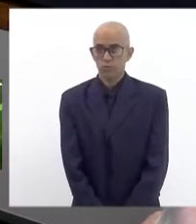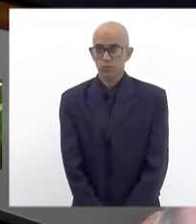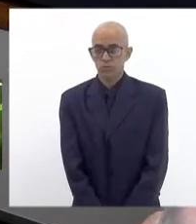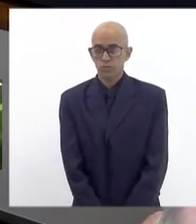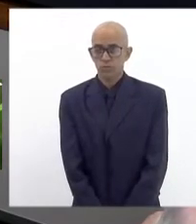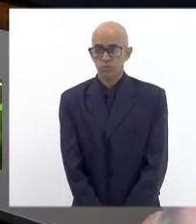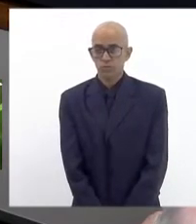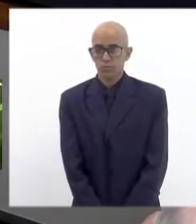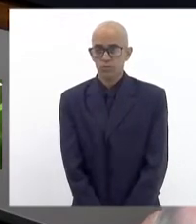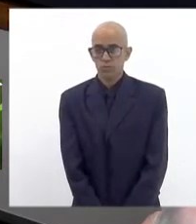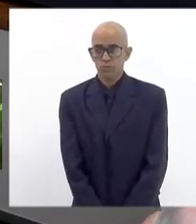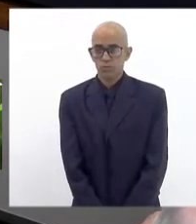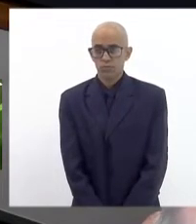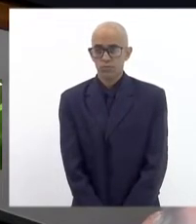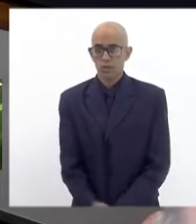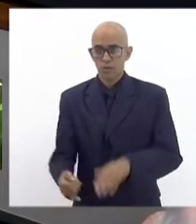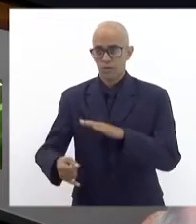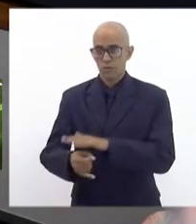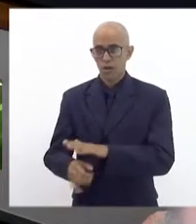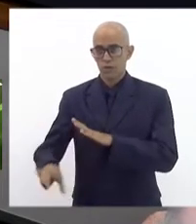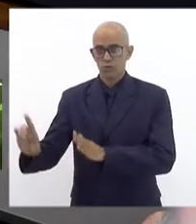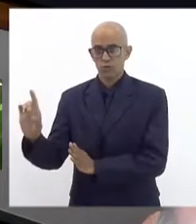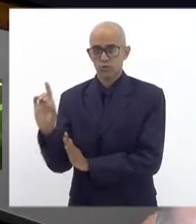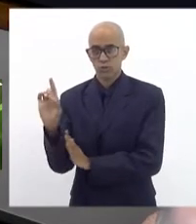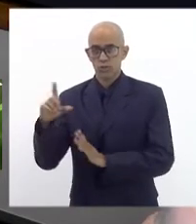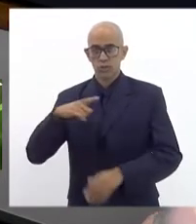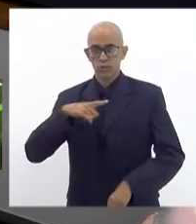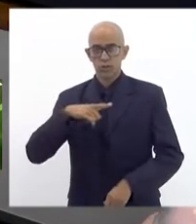Embaixo à direita, Celso, tem um íconezinho perto